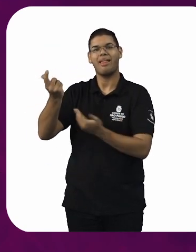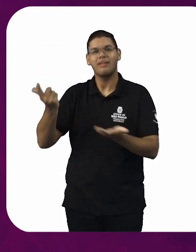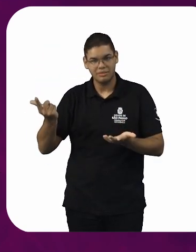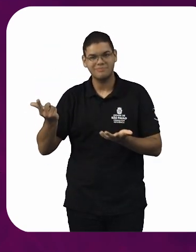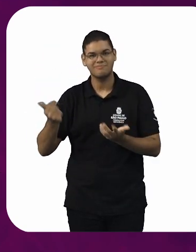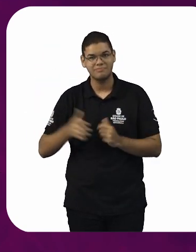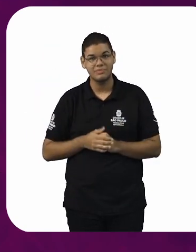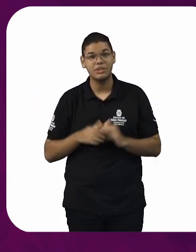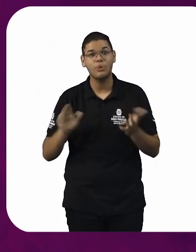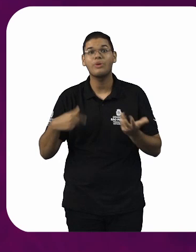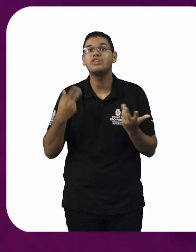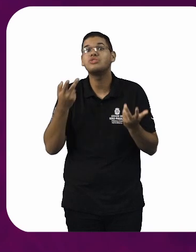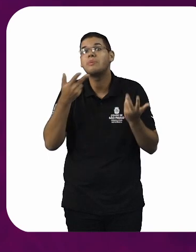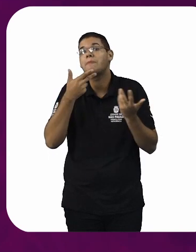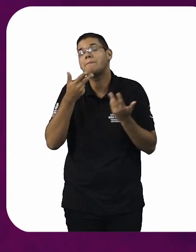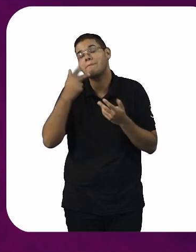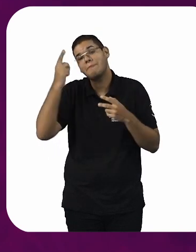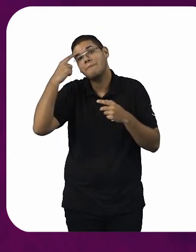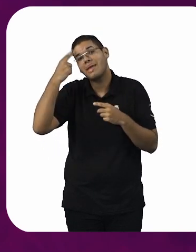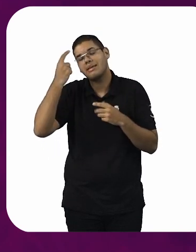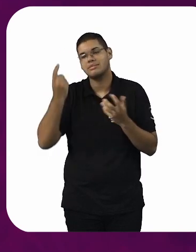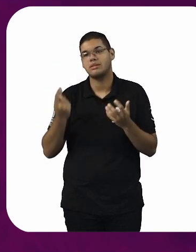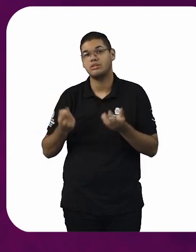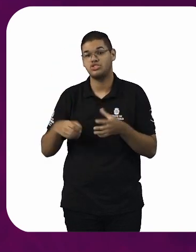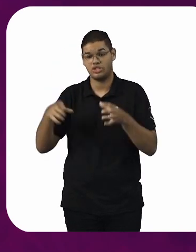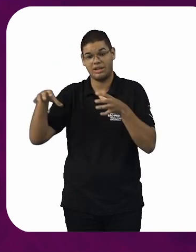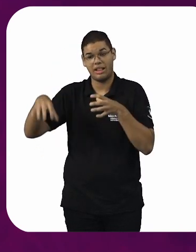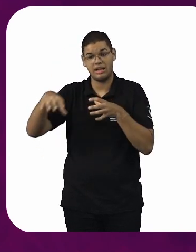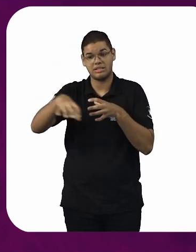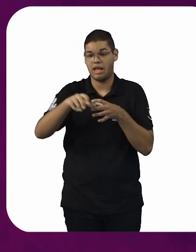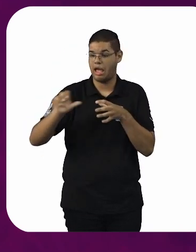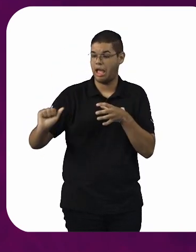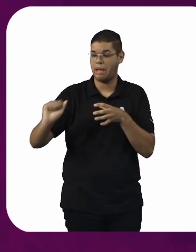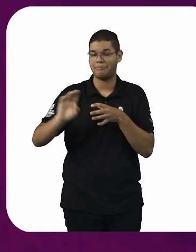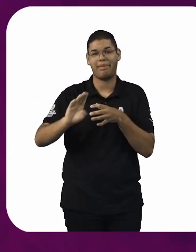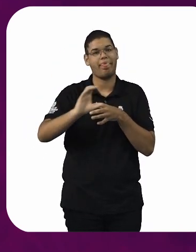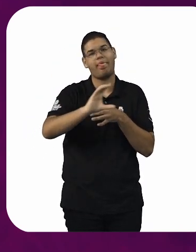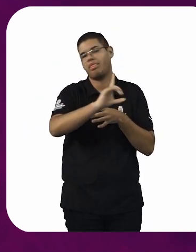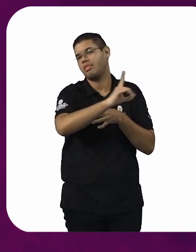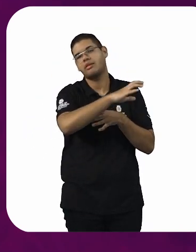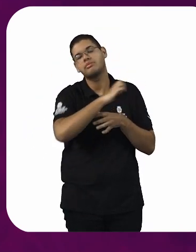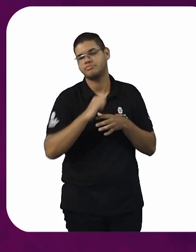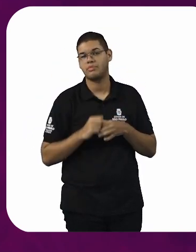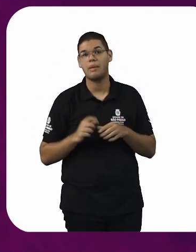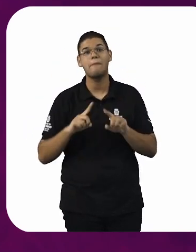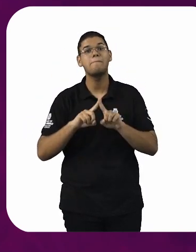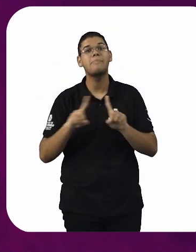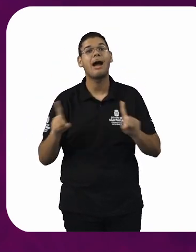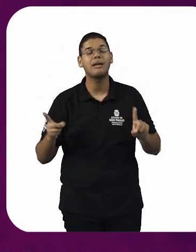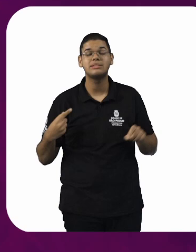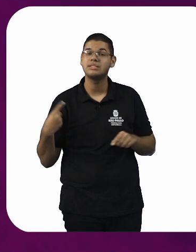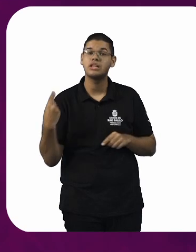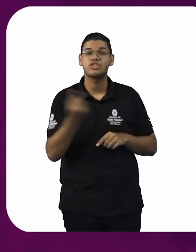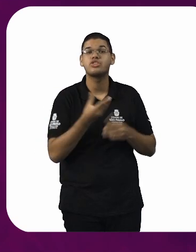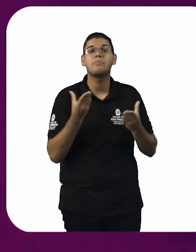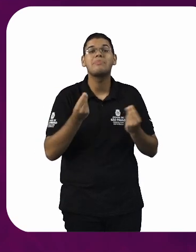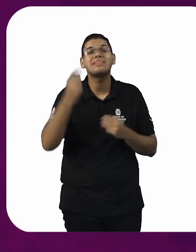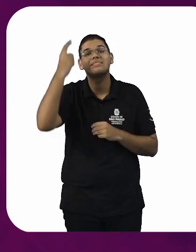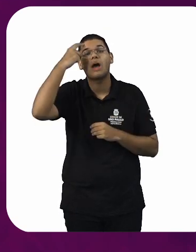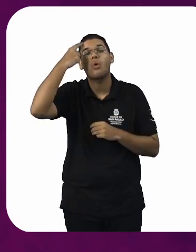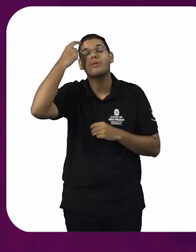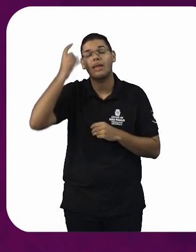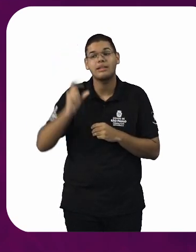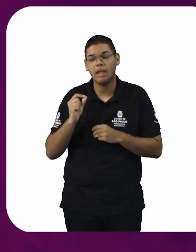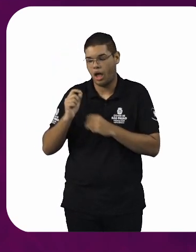C, nós pensamos em renda per capita. Mas se a gente olhar detidamente para a construção do que